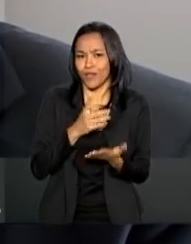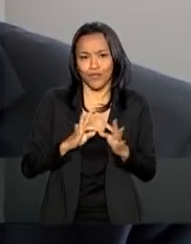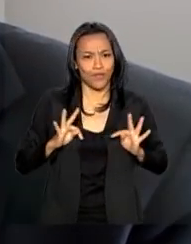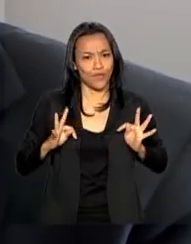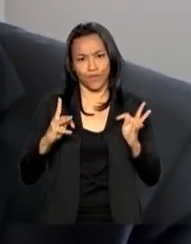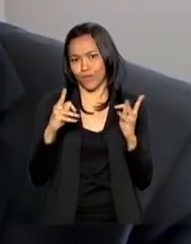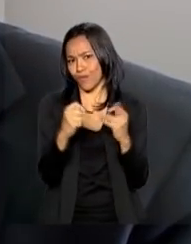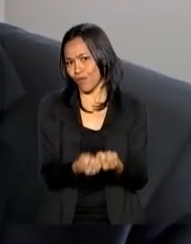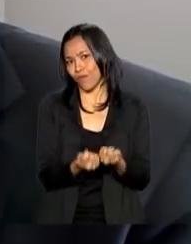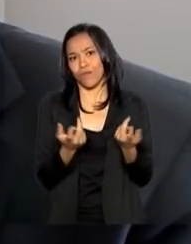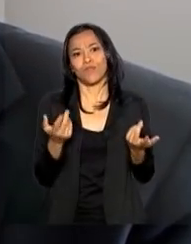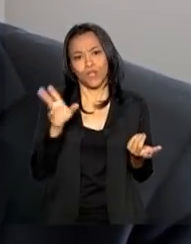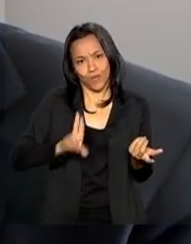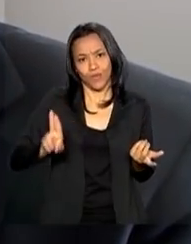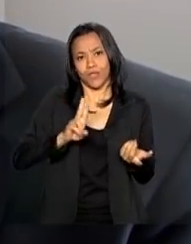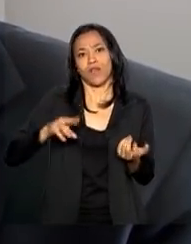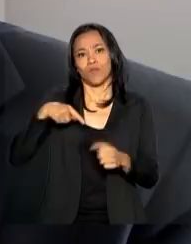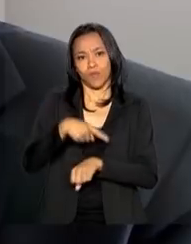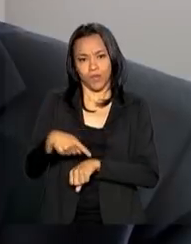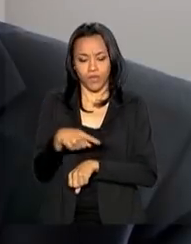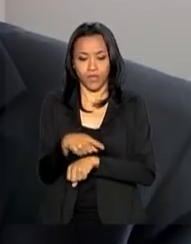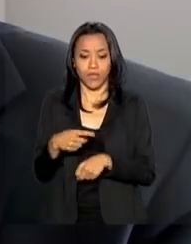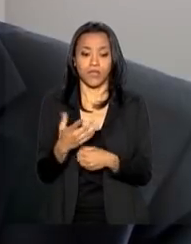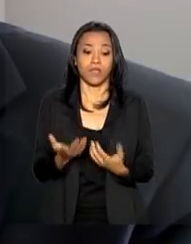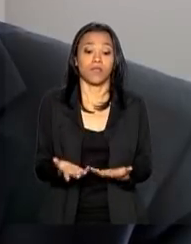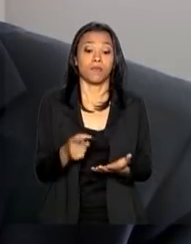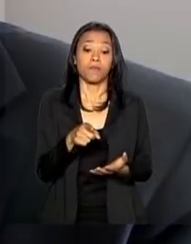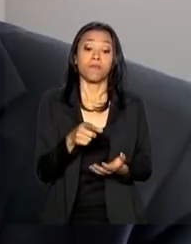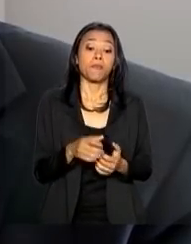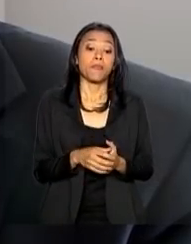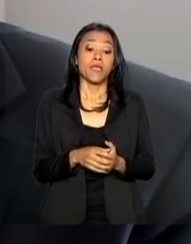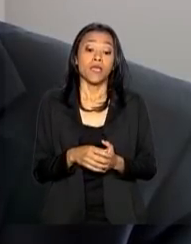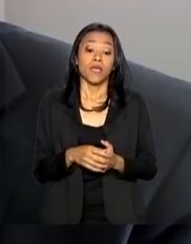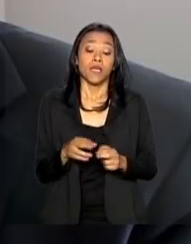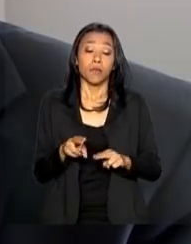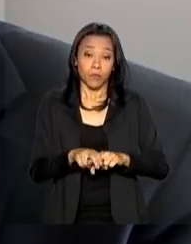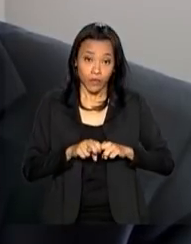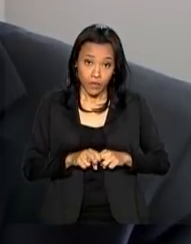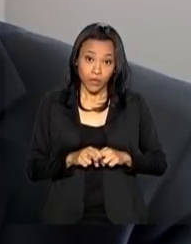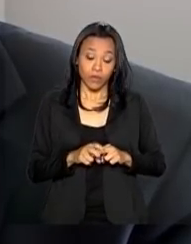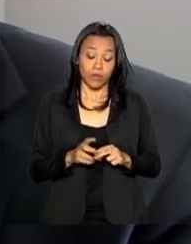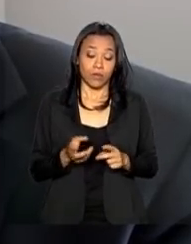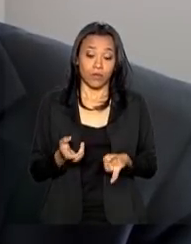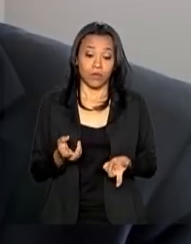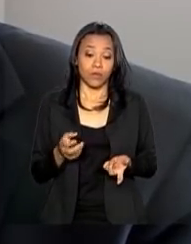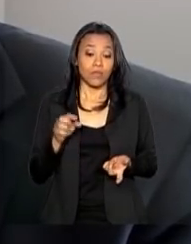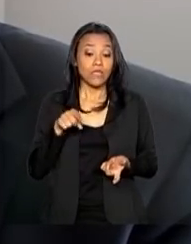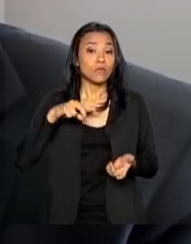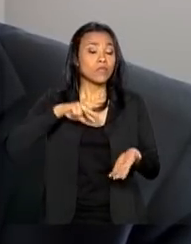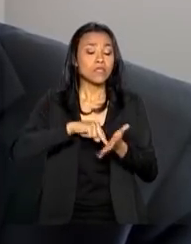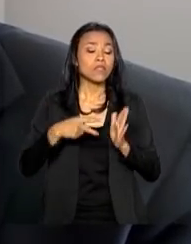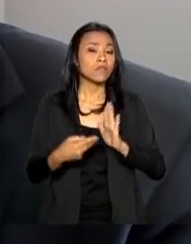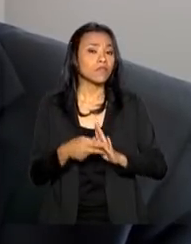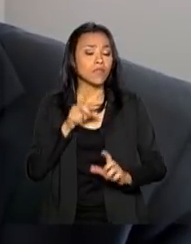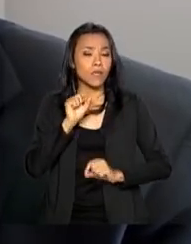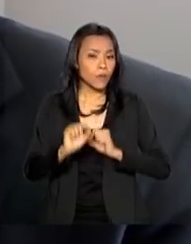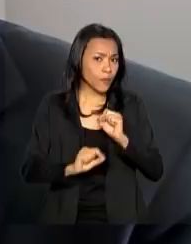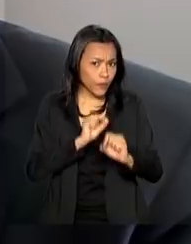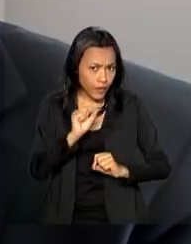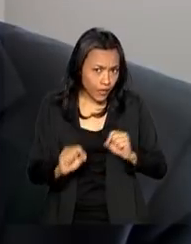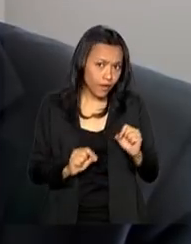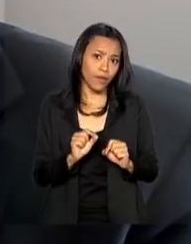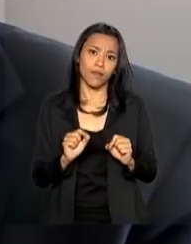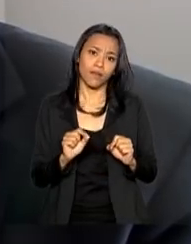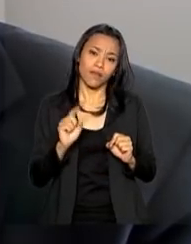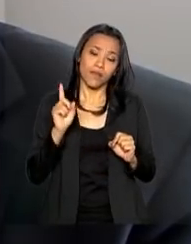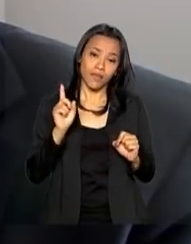dos medicamentos consumidos no país. E, portanto, esta significa uma